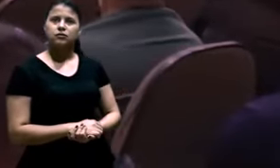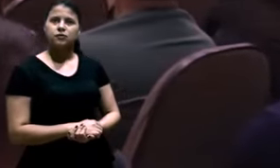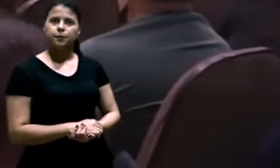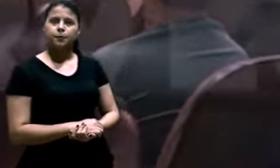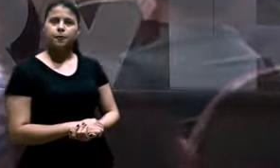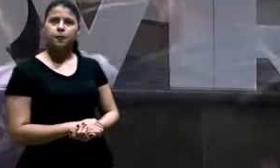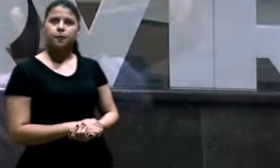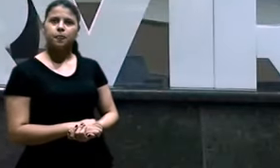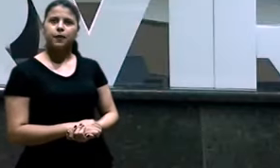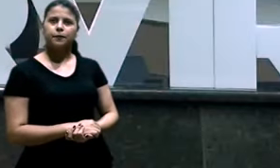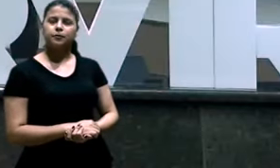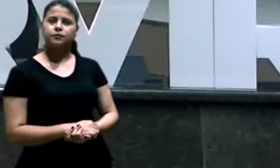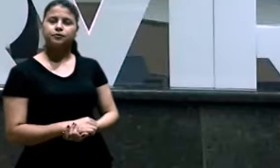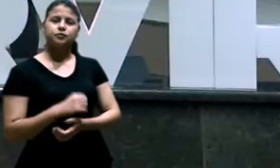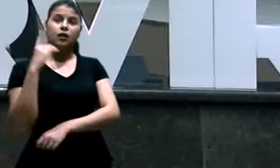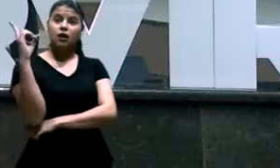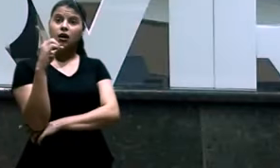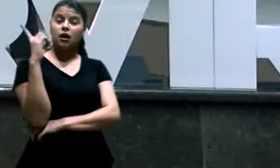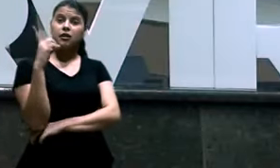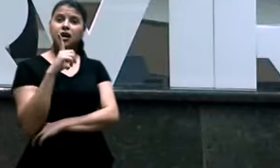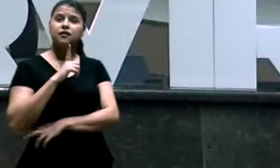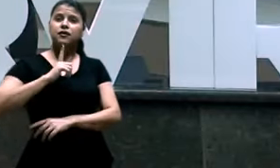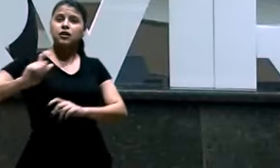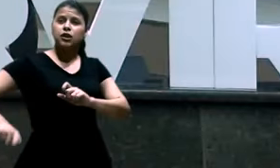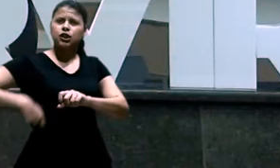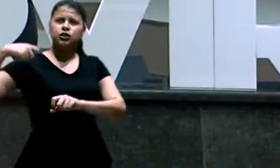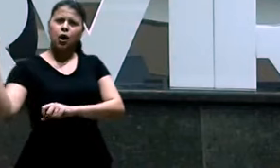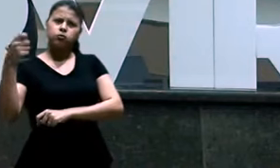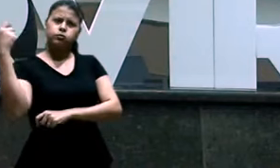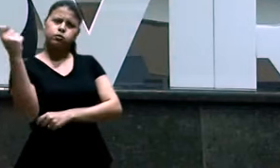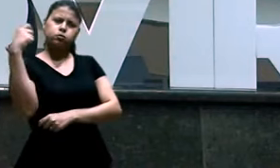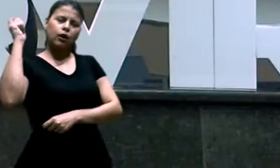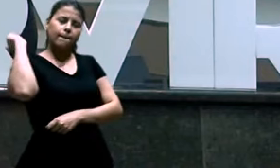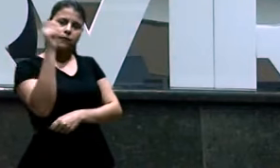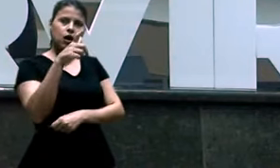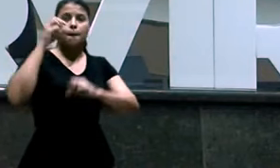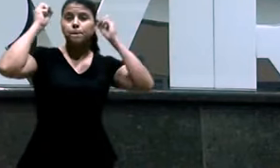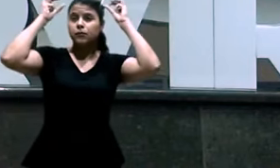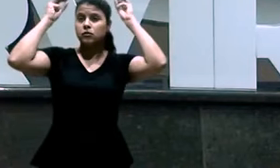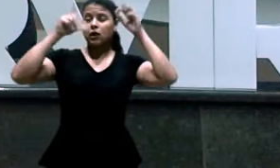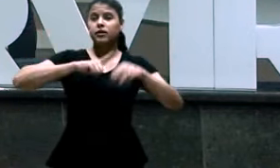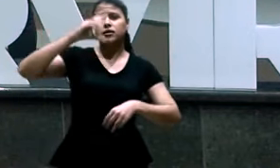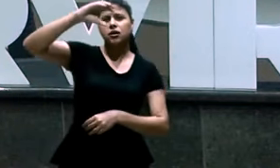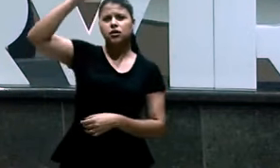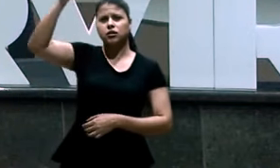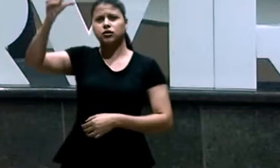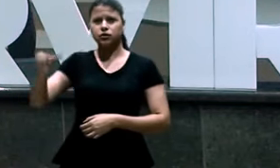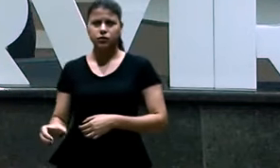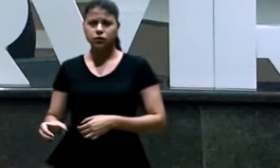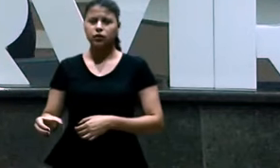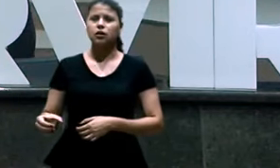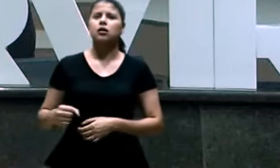O Sansão tinha uma queixada de jumenta. O Moisés tinha um cajado e uma vara. O Arão tinha uma vara.